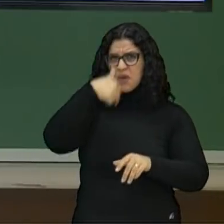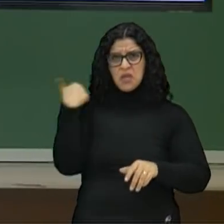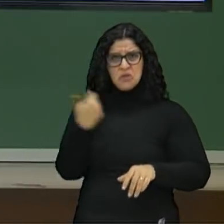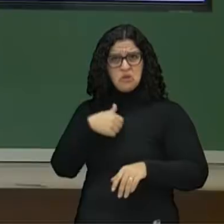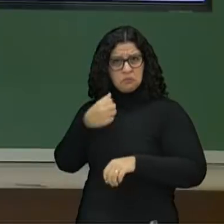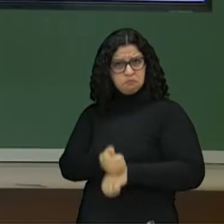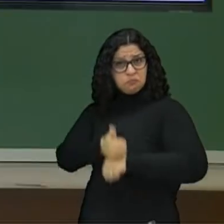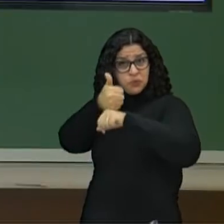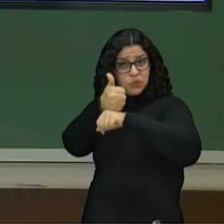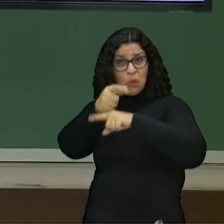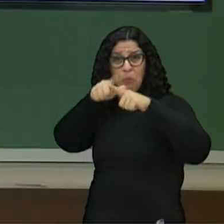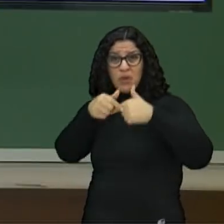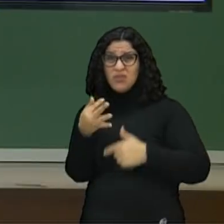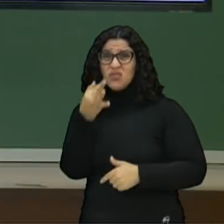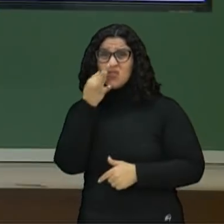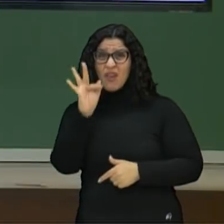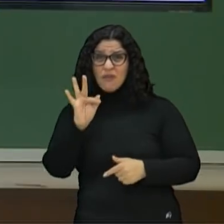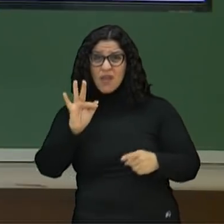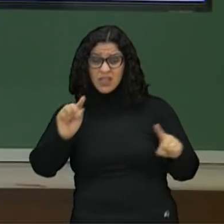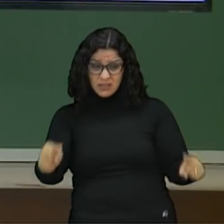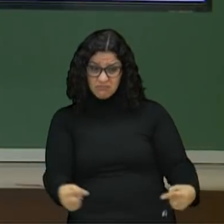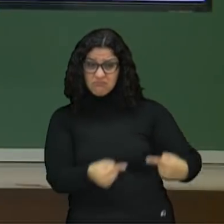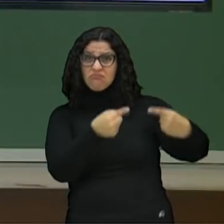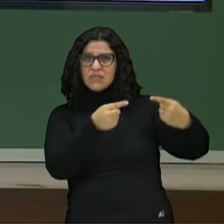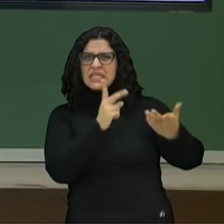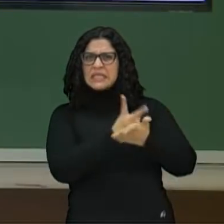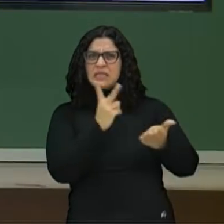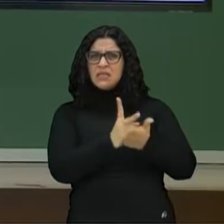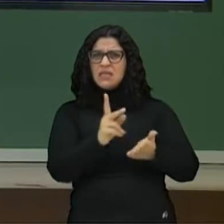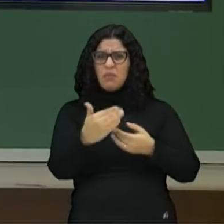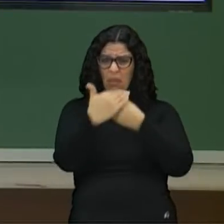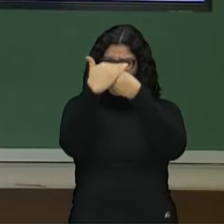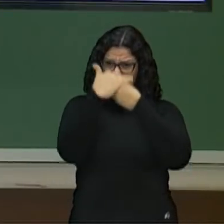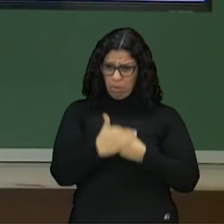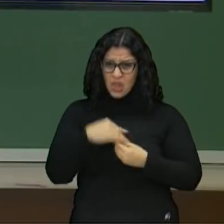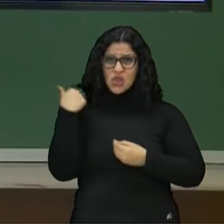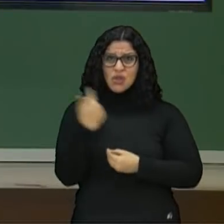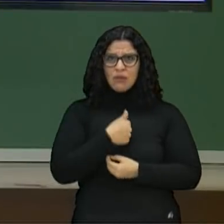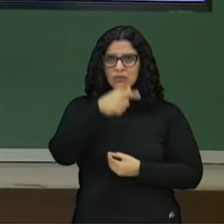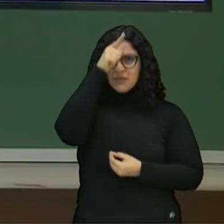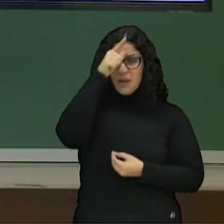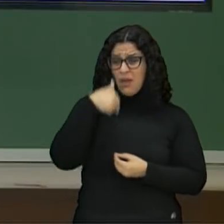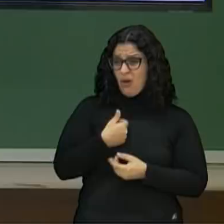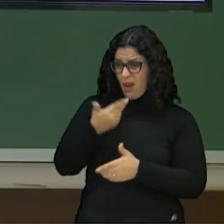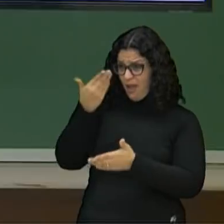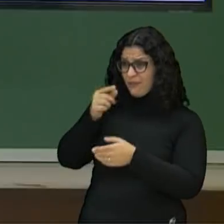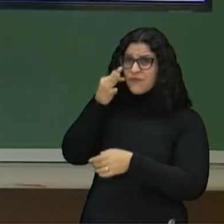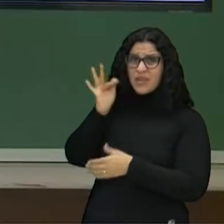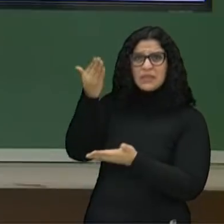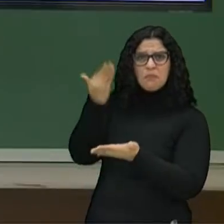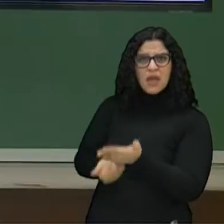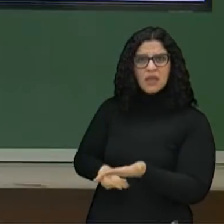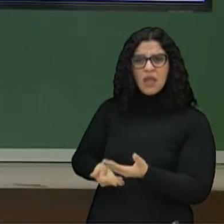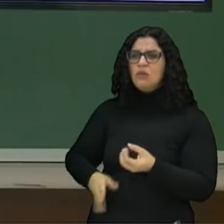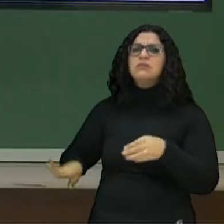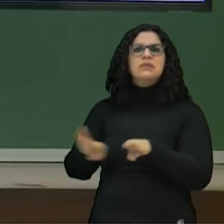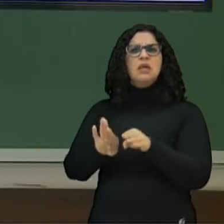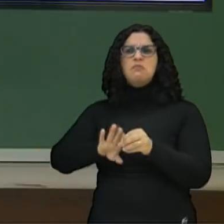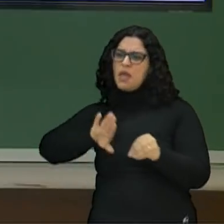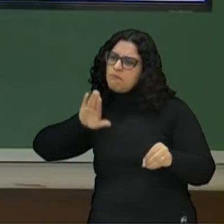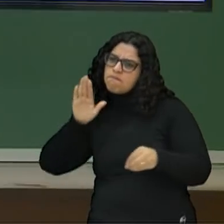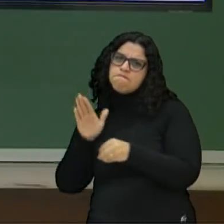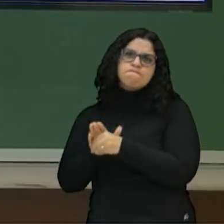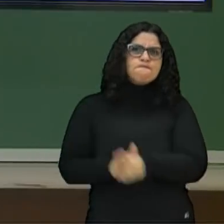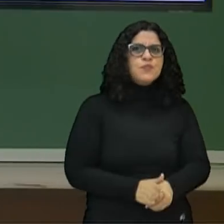passado, a França, um adversário que humilhou a Alemanha recentemente, agora era derrotada e humilhada.